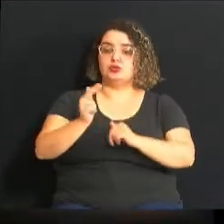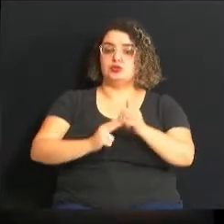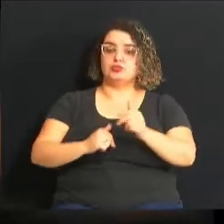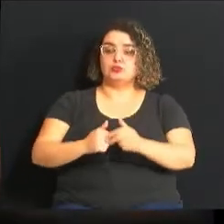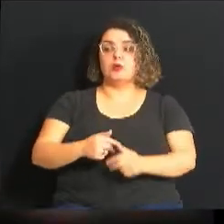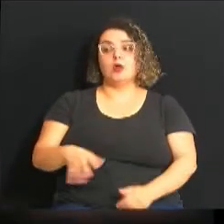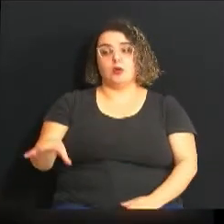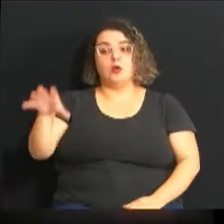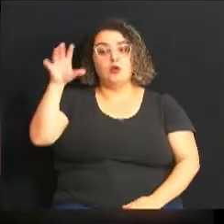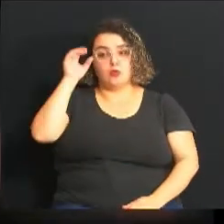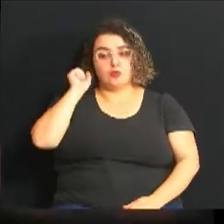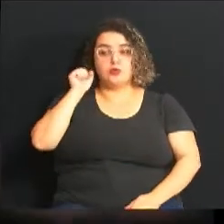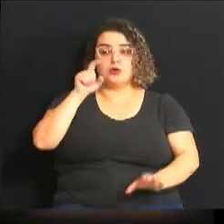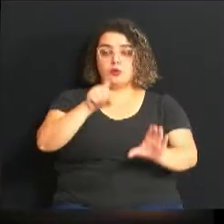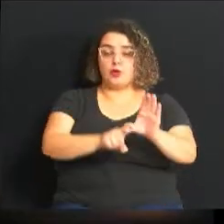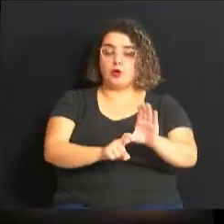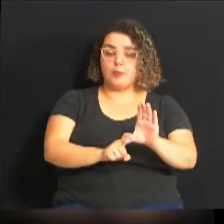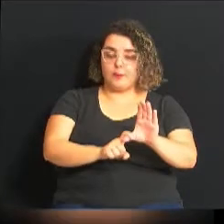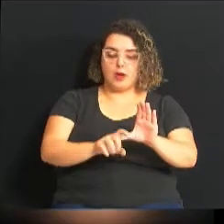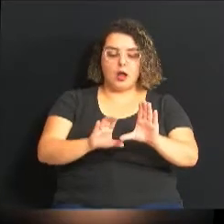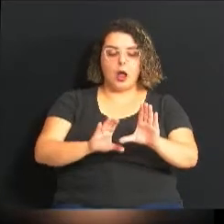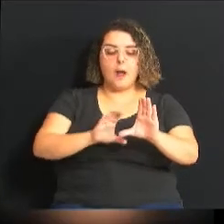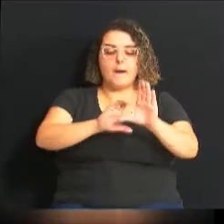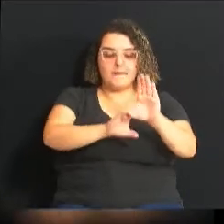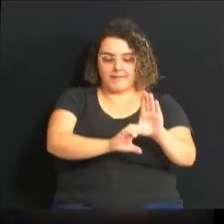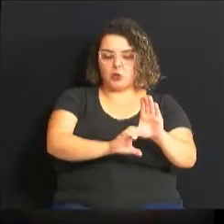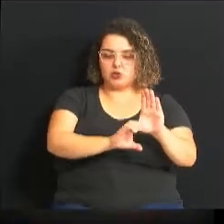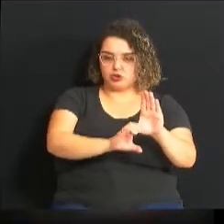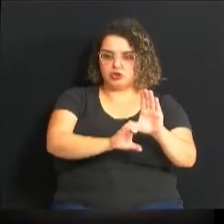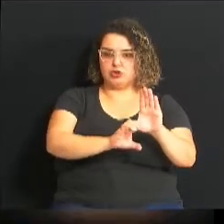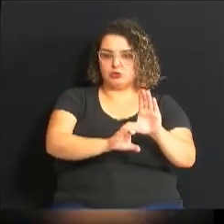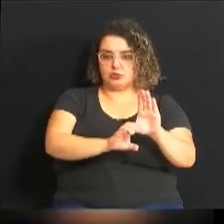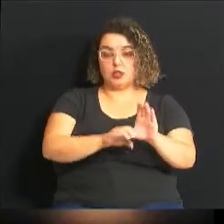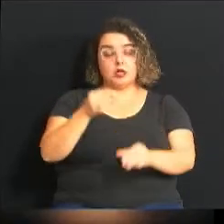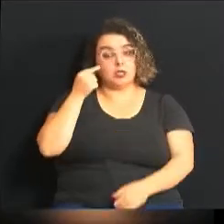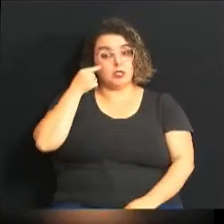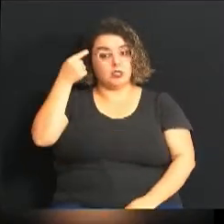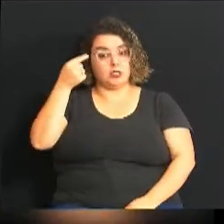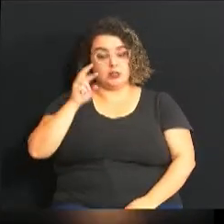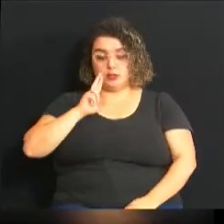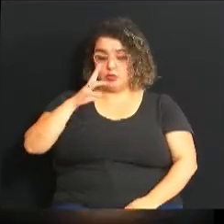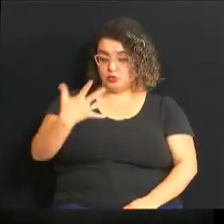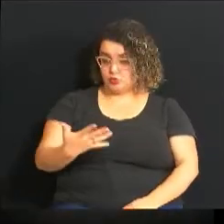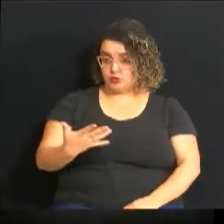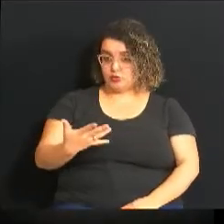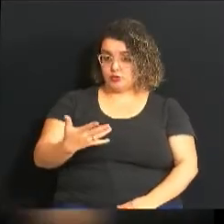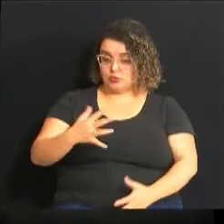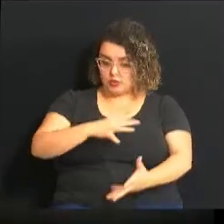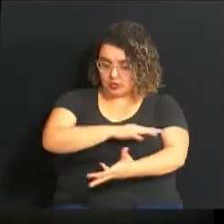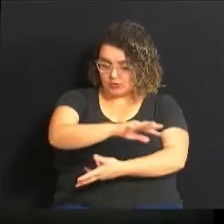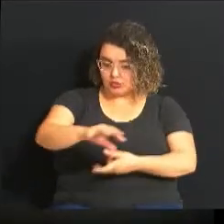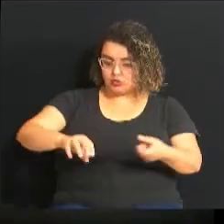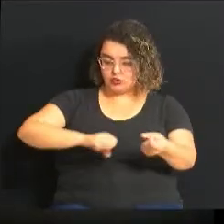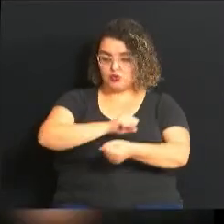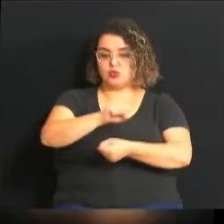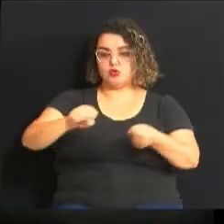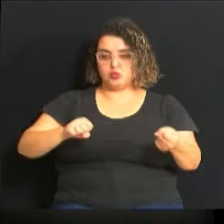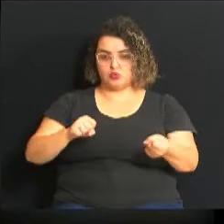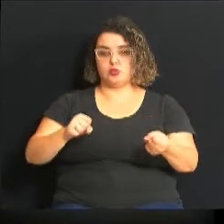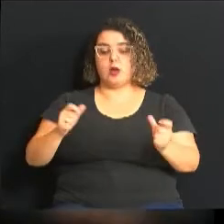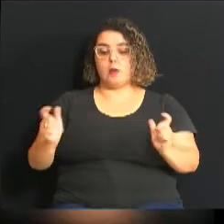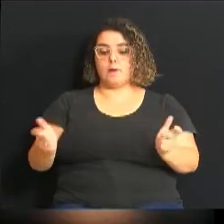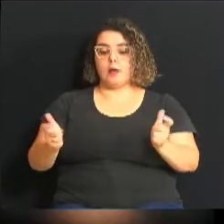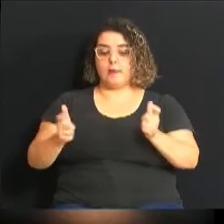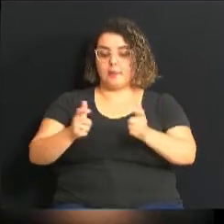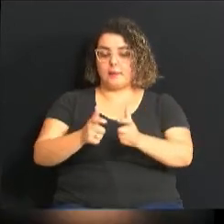empresa Bosch, que trouxe cases de ideias e soluções com foco na sustentabilidade e na diminuição dos